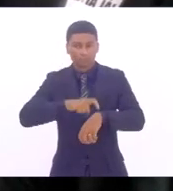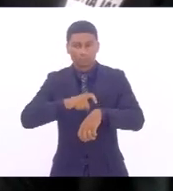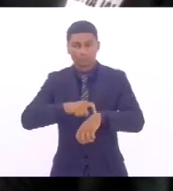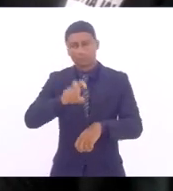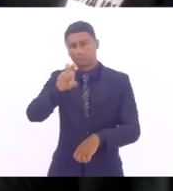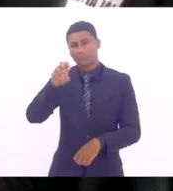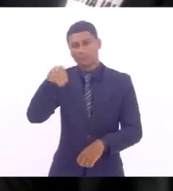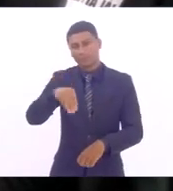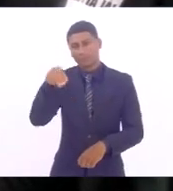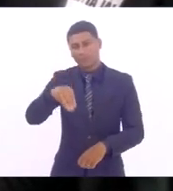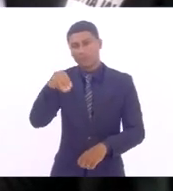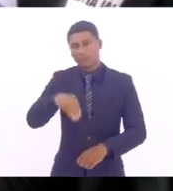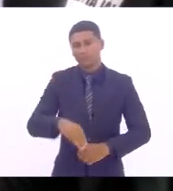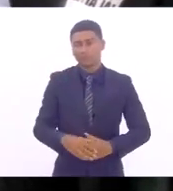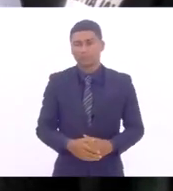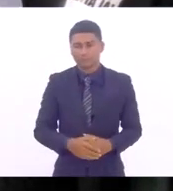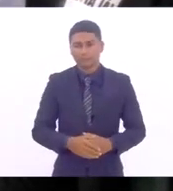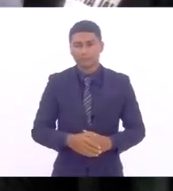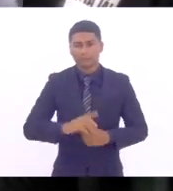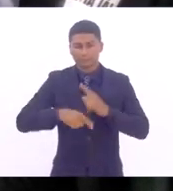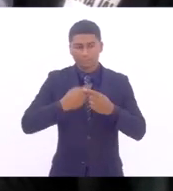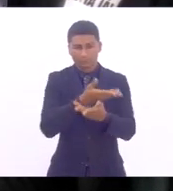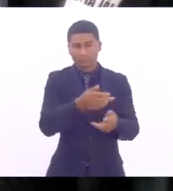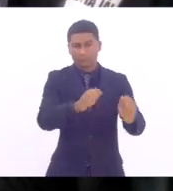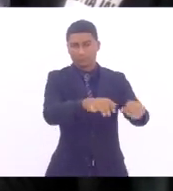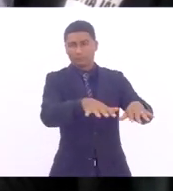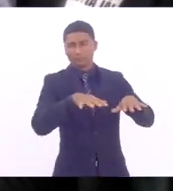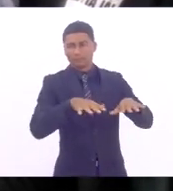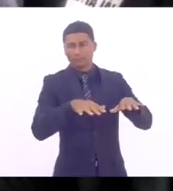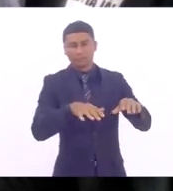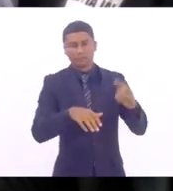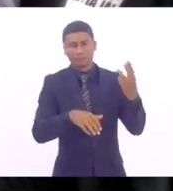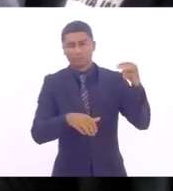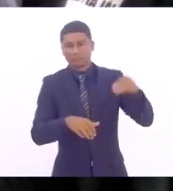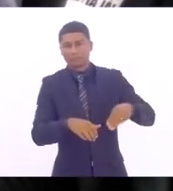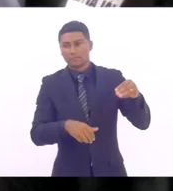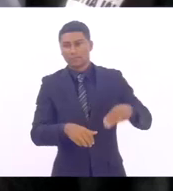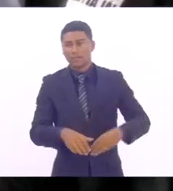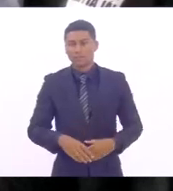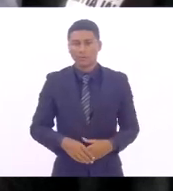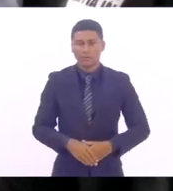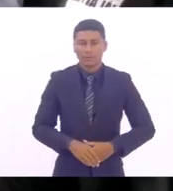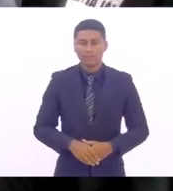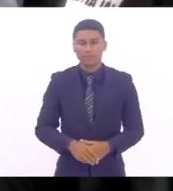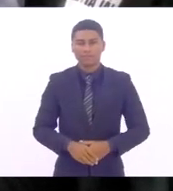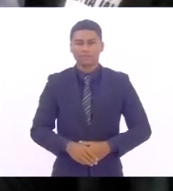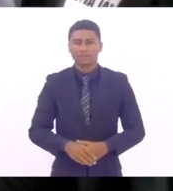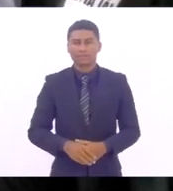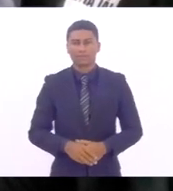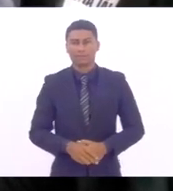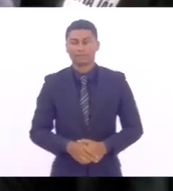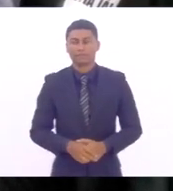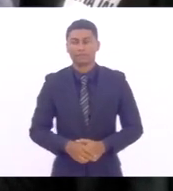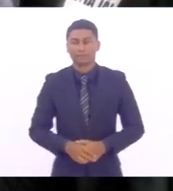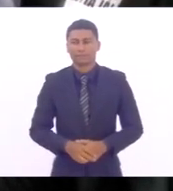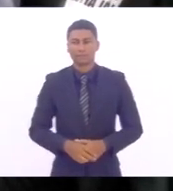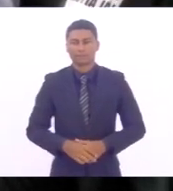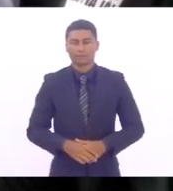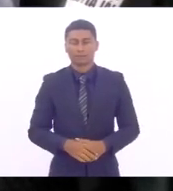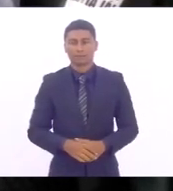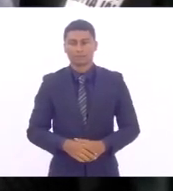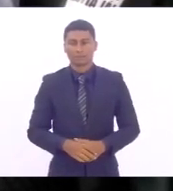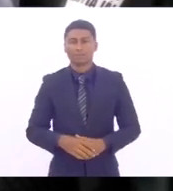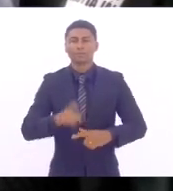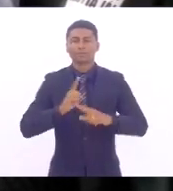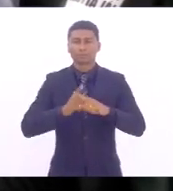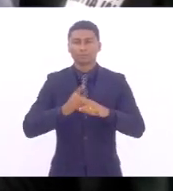em 3 minutos. Né? Depois podemos estender em tréplicas, que já tem pessoas que